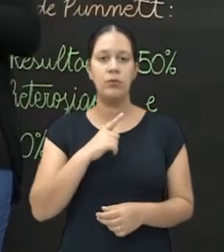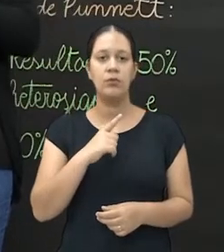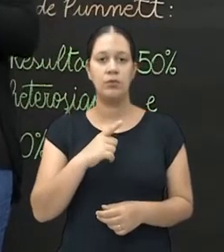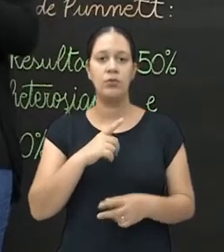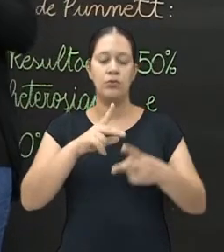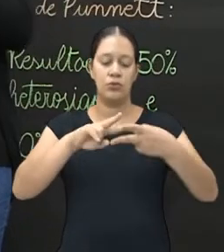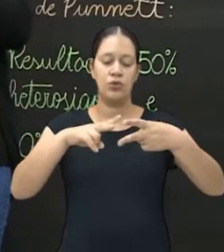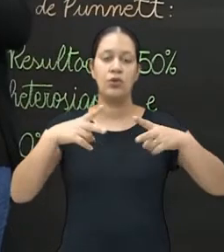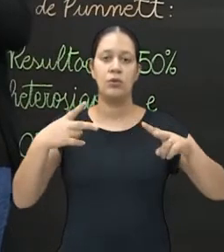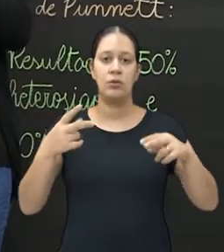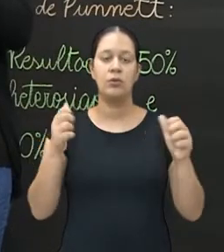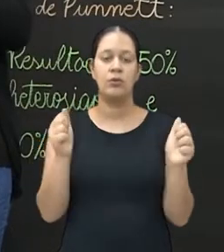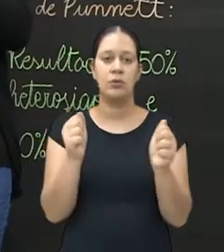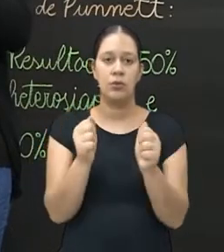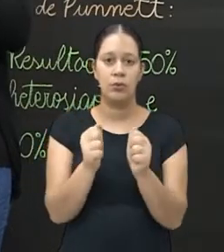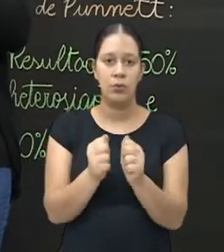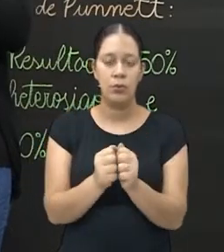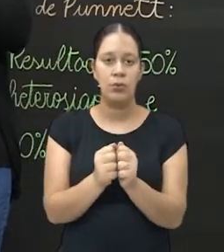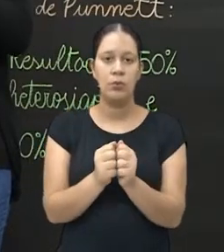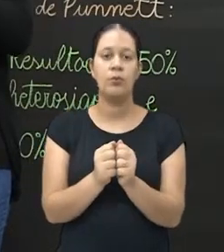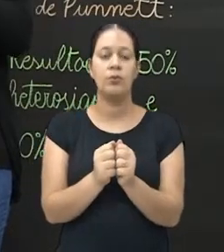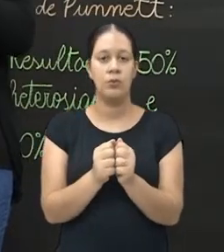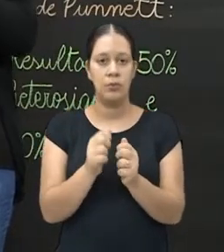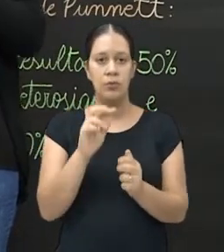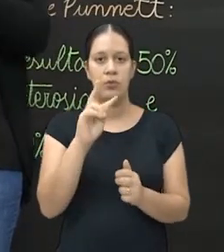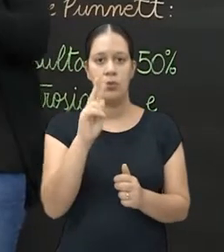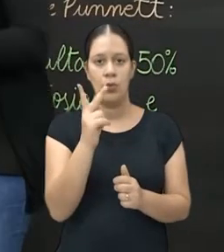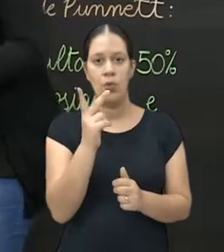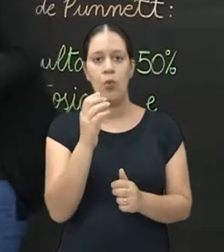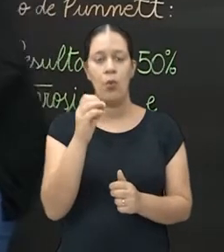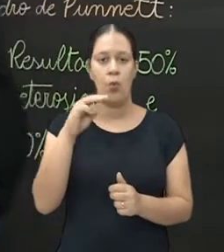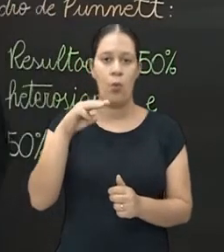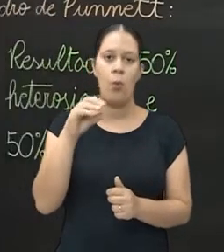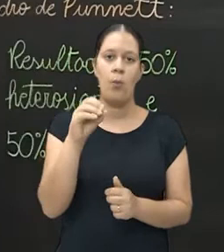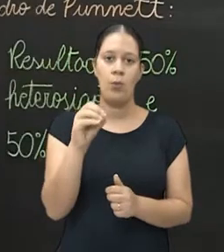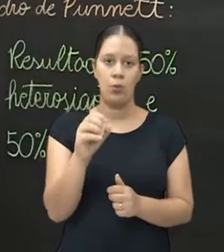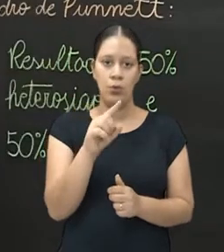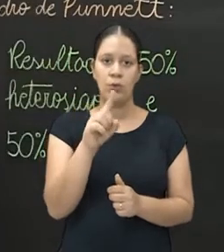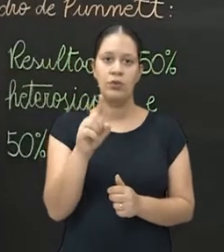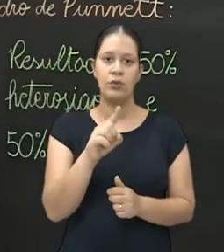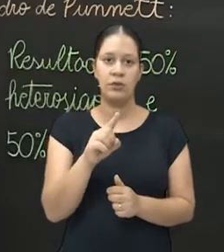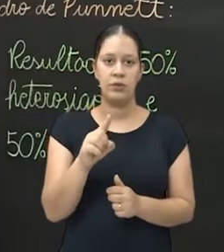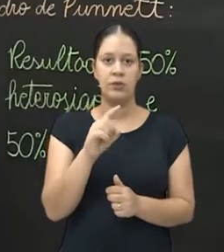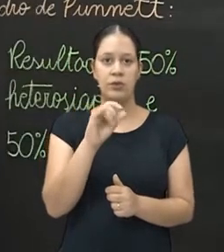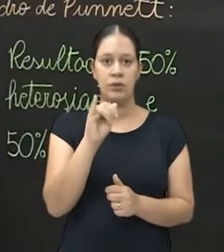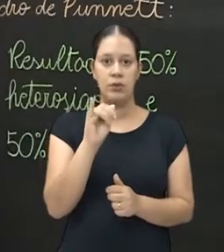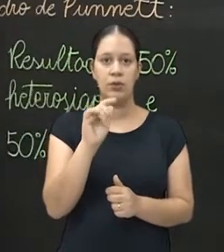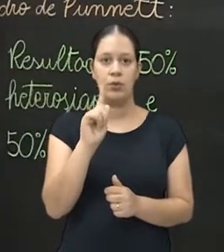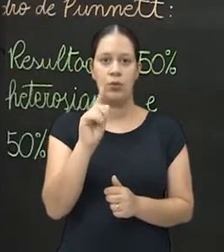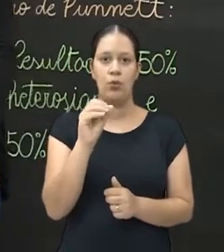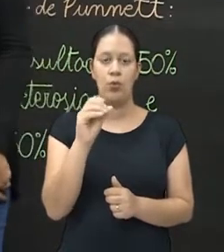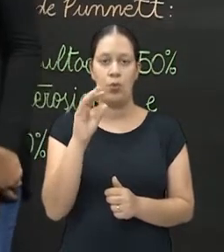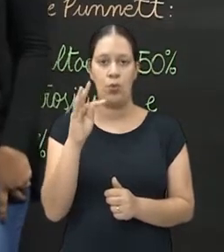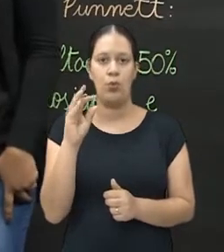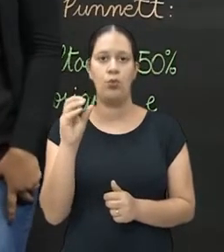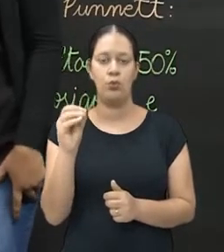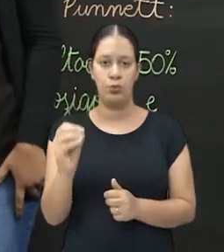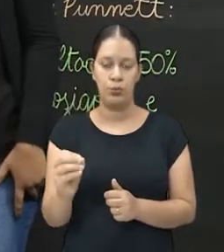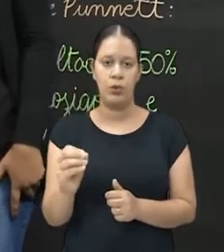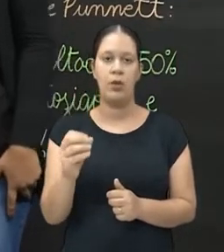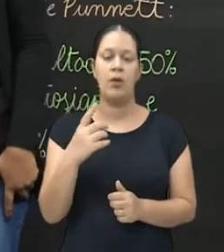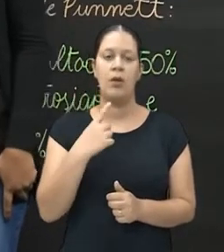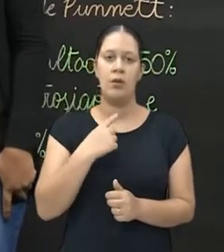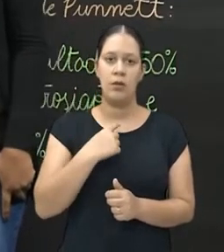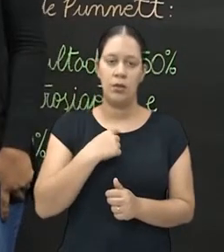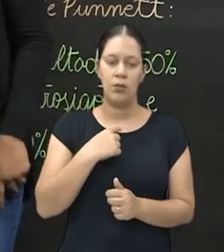genes recessivos juntos. Uma condição de homo igual homozigose. Então, se eu tenho aqui Azinho com Azinho, aí sim eu